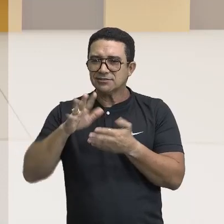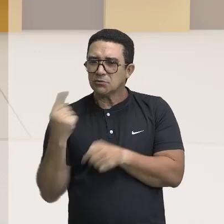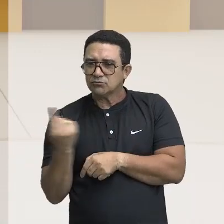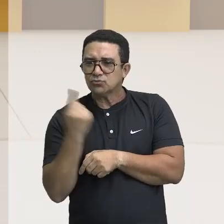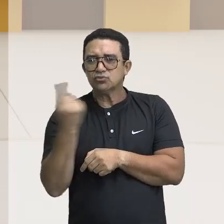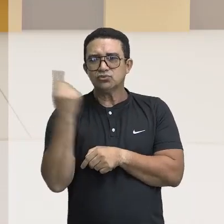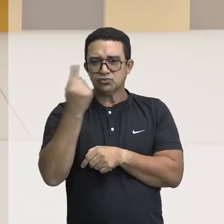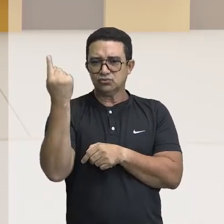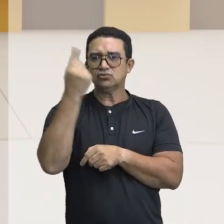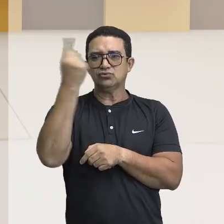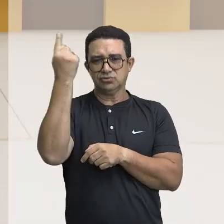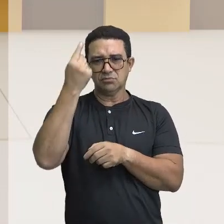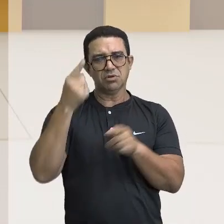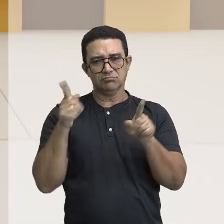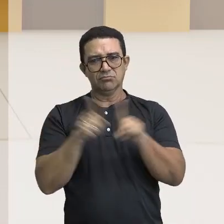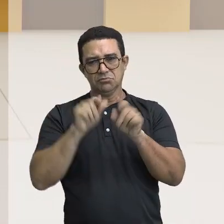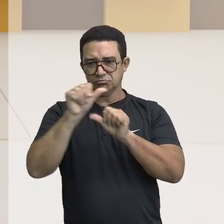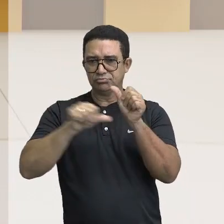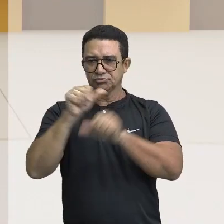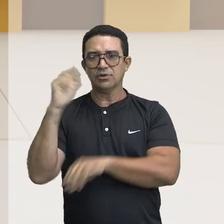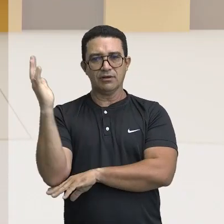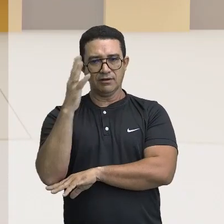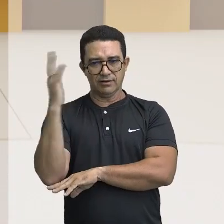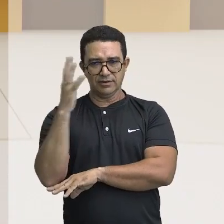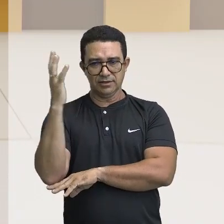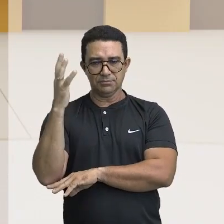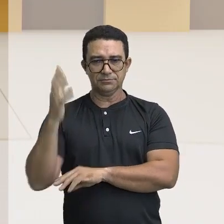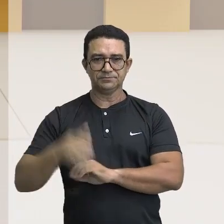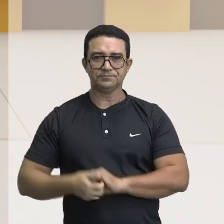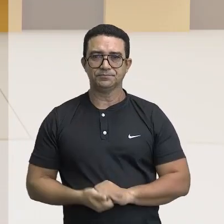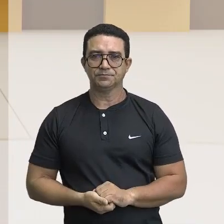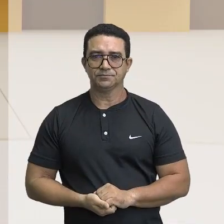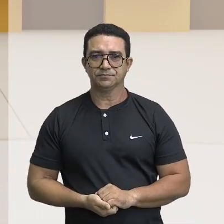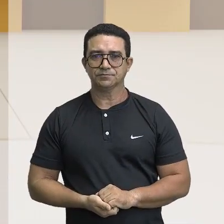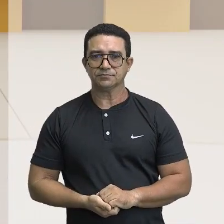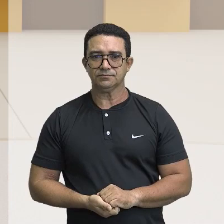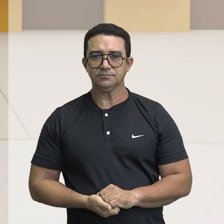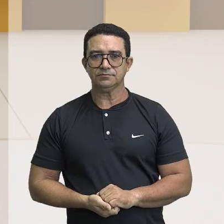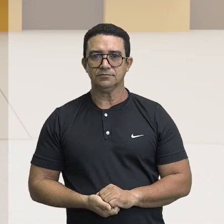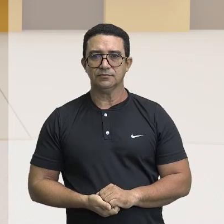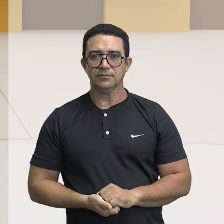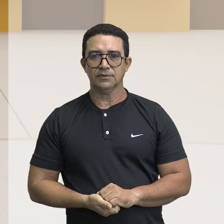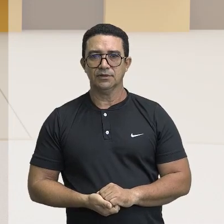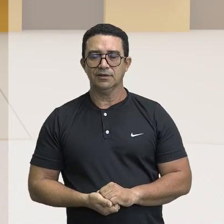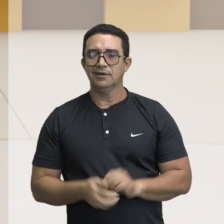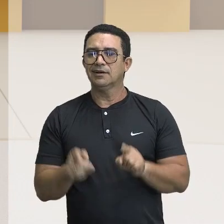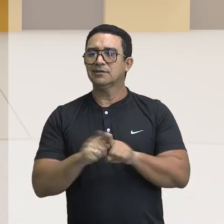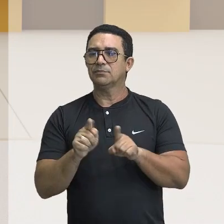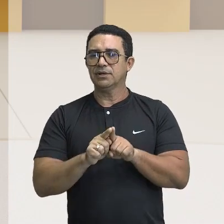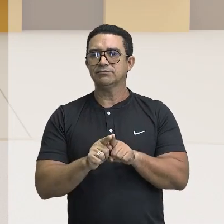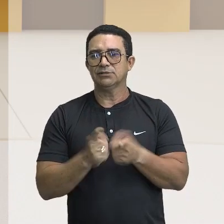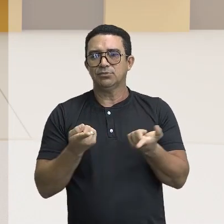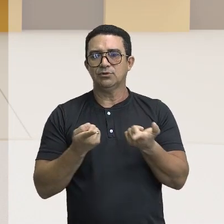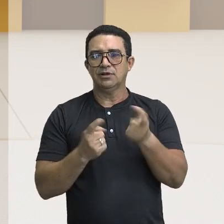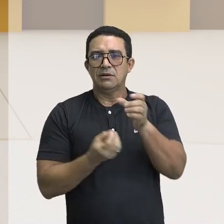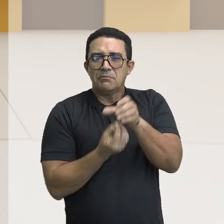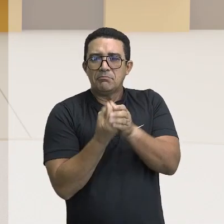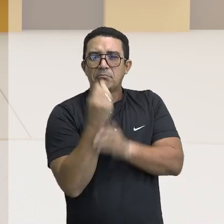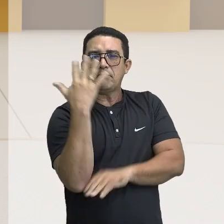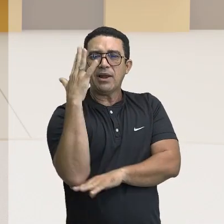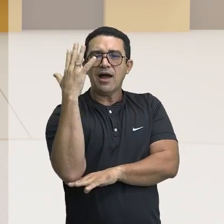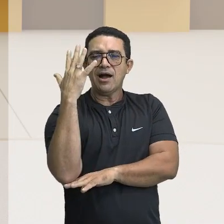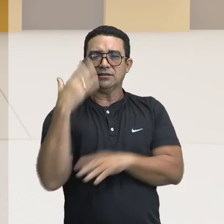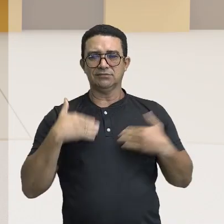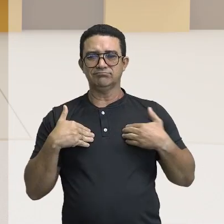causar essas mudanças. E o que mais que a gente tem? Perda da biodiversidade. Então,